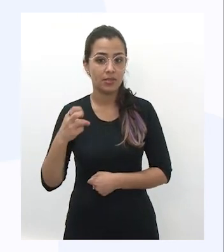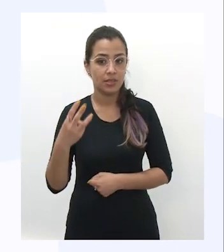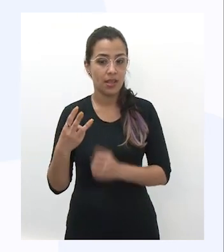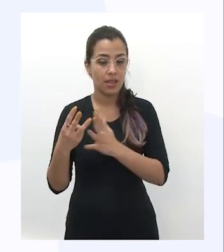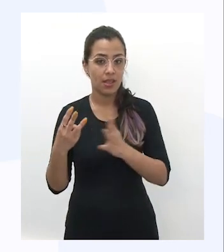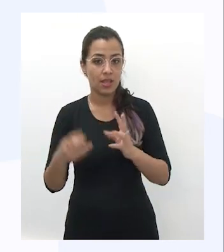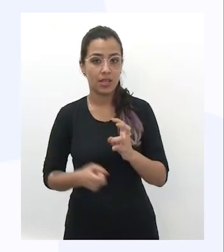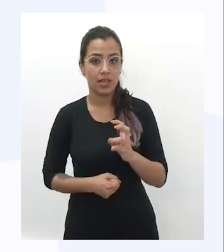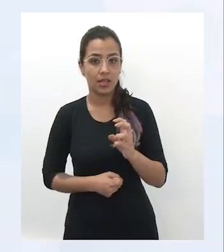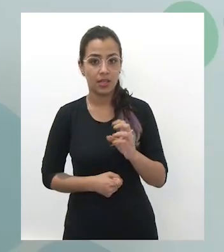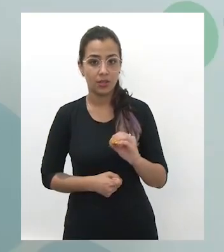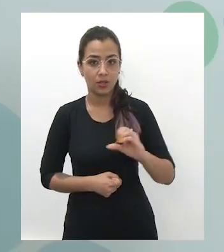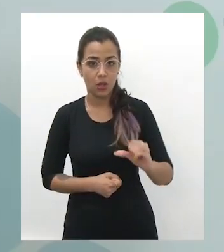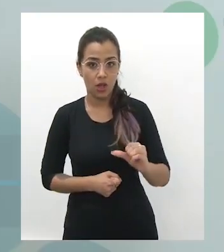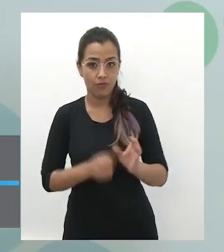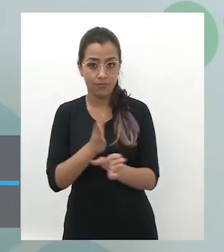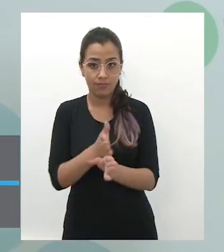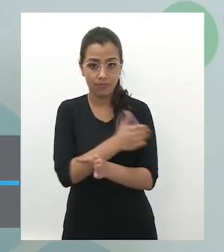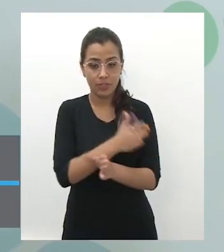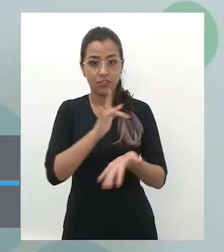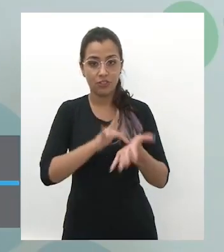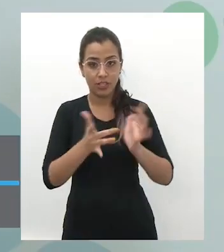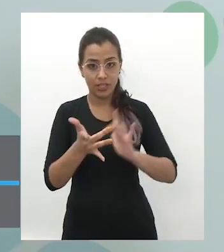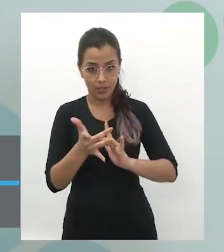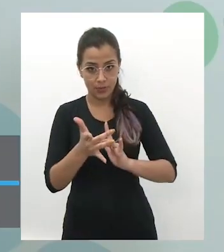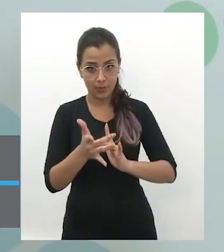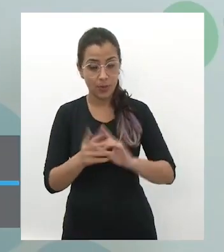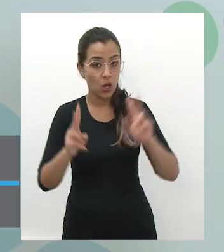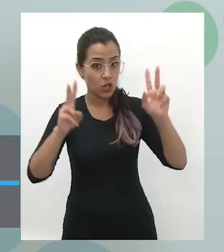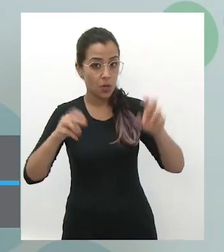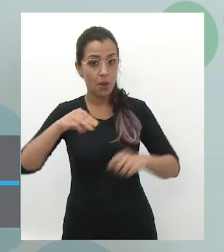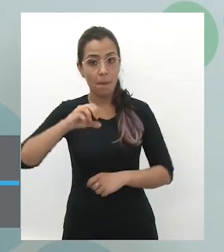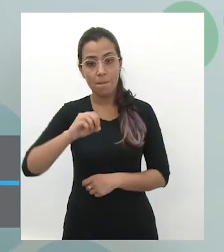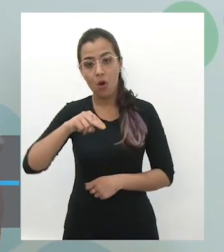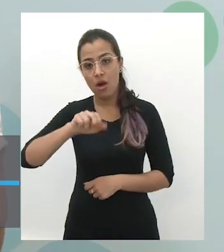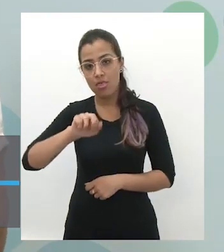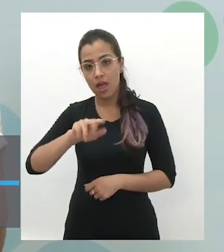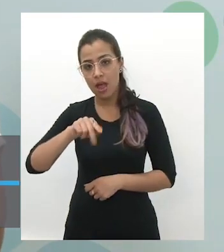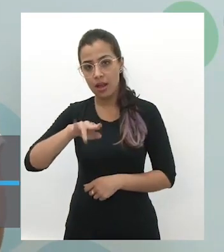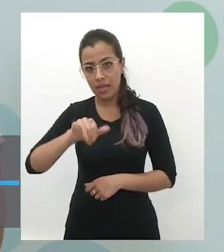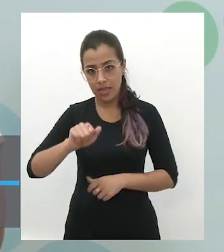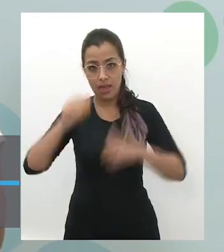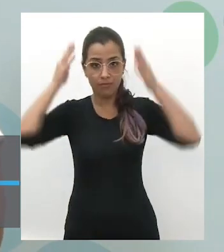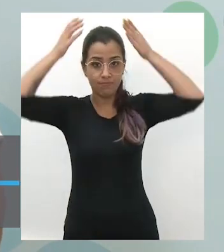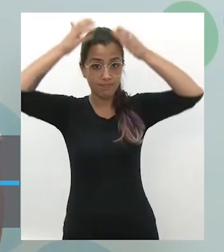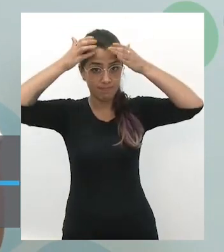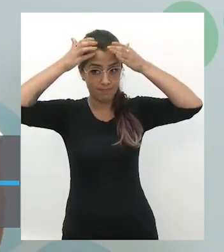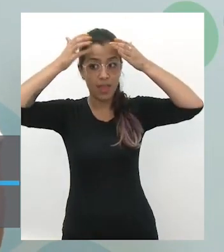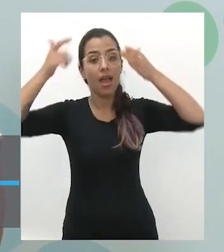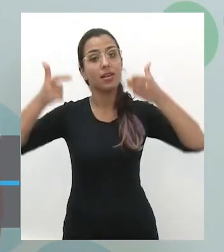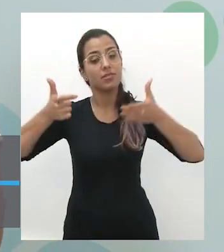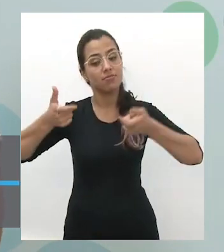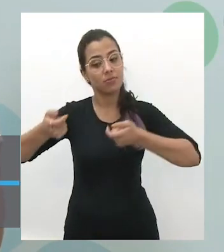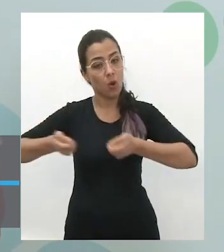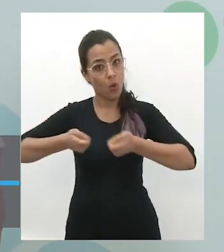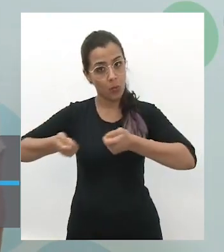falar em monarquia, Sextuano, os reis, monarcas, eles governavam, mas eles não tinham autonomia. Porque, sabe